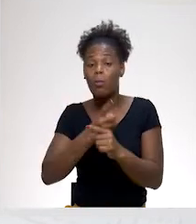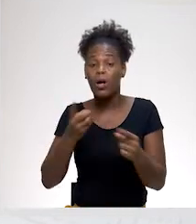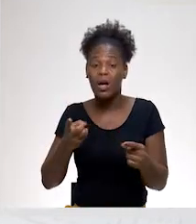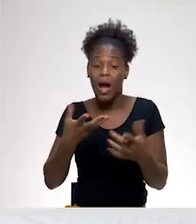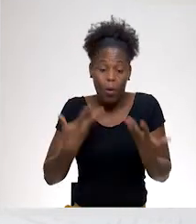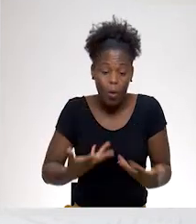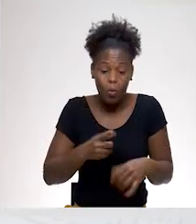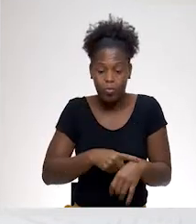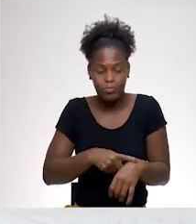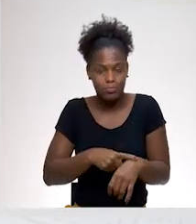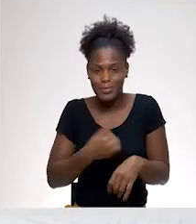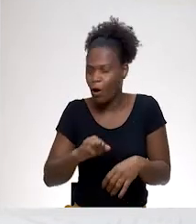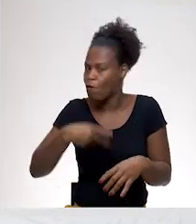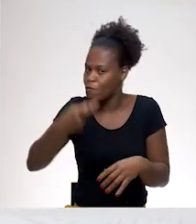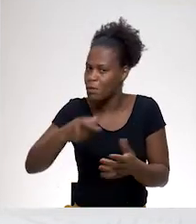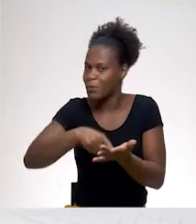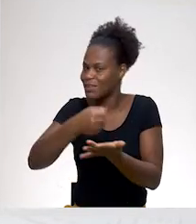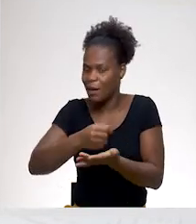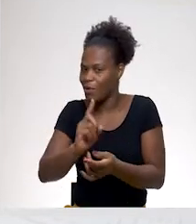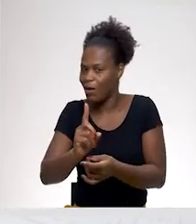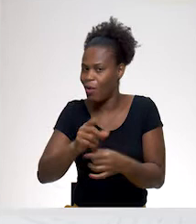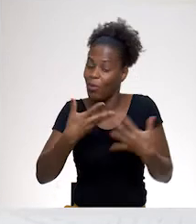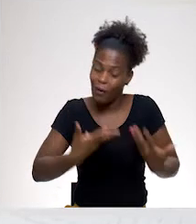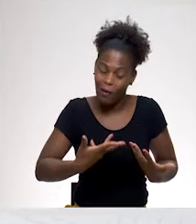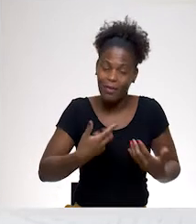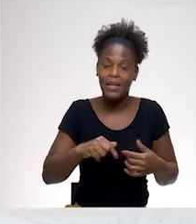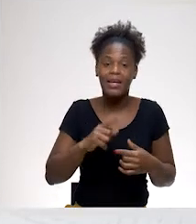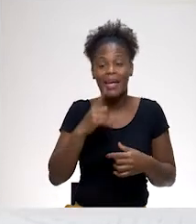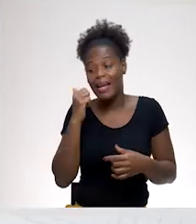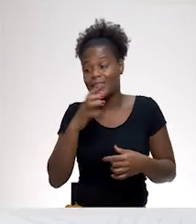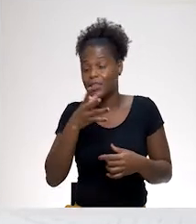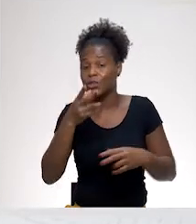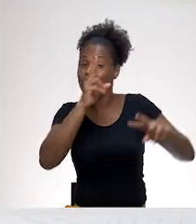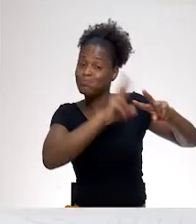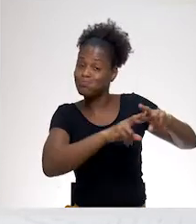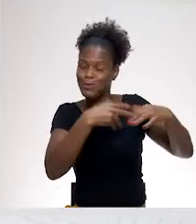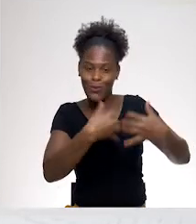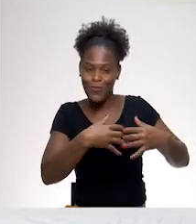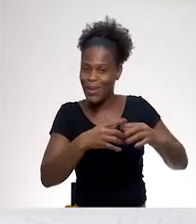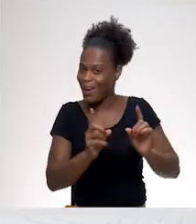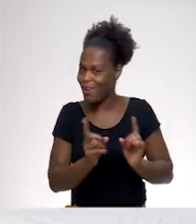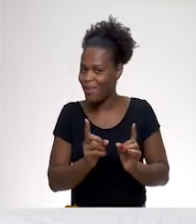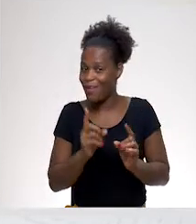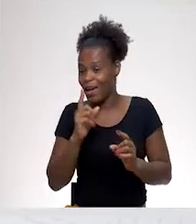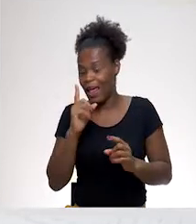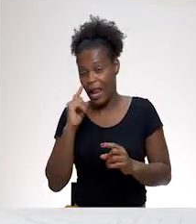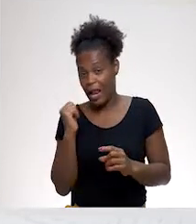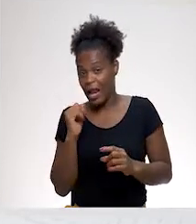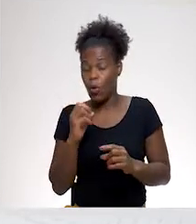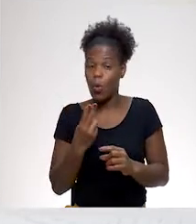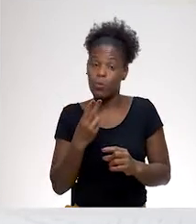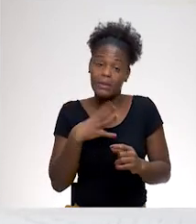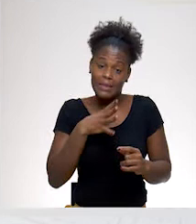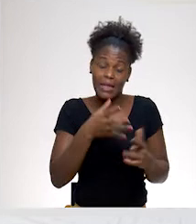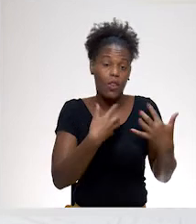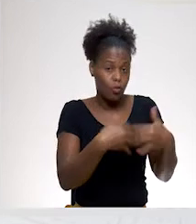Porque é momentânea e não permanente. Descartes não se considera um prisioneiro da dúvida. Ela,